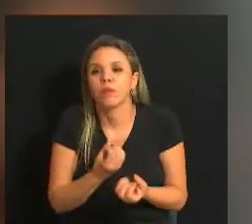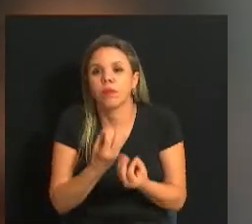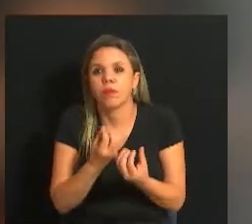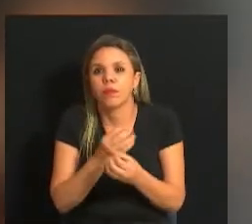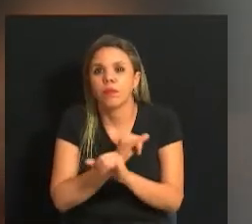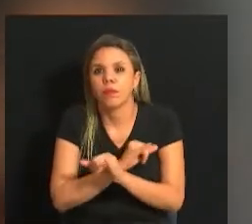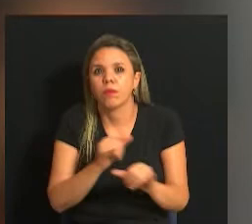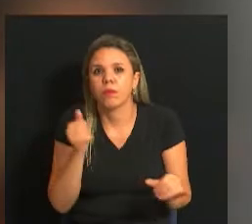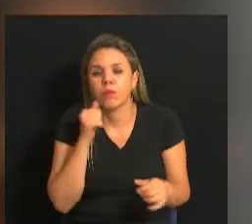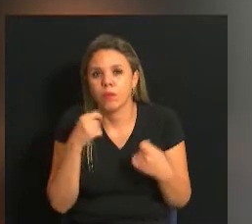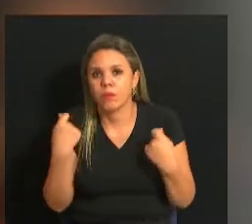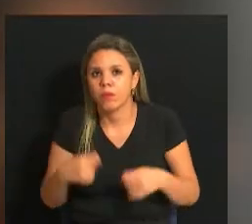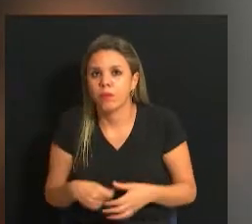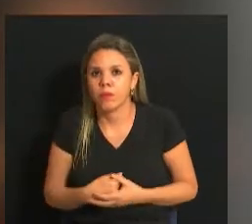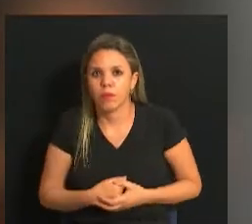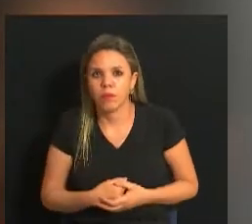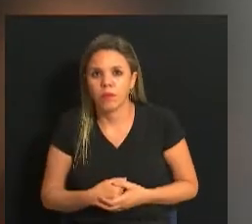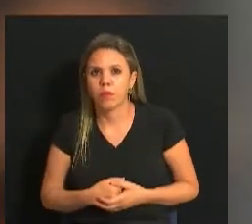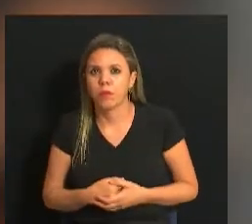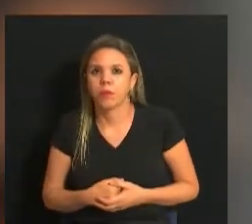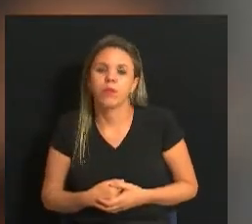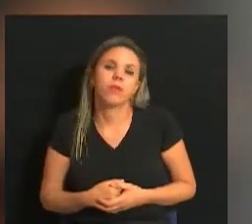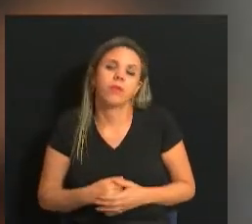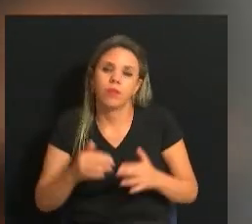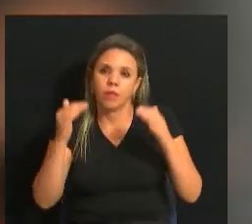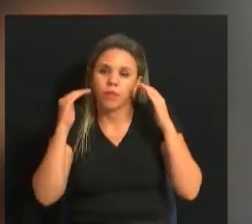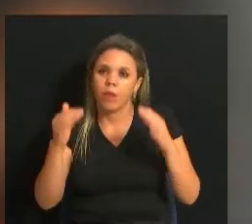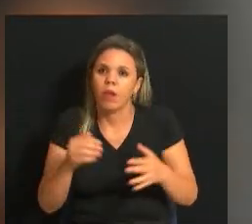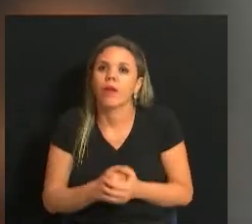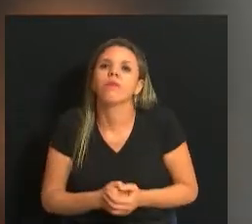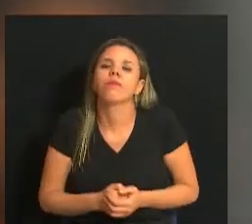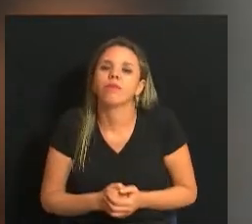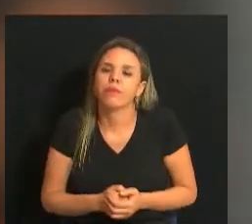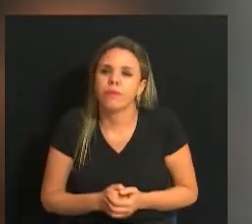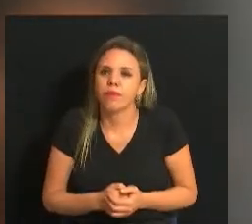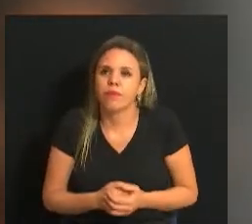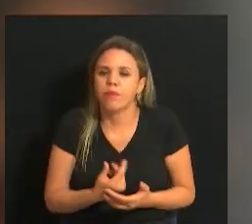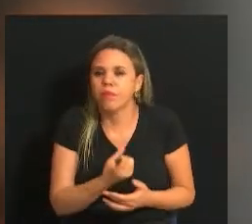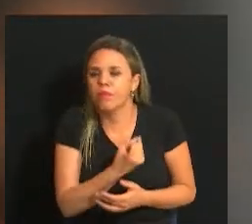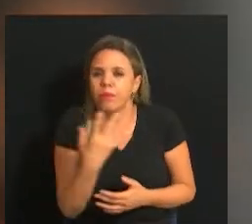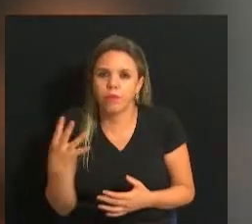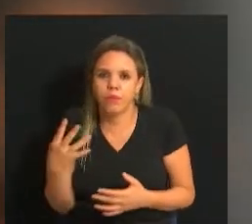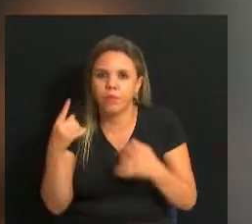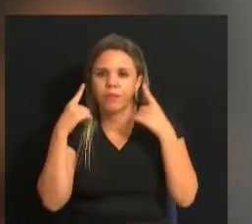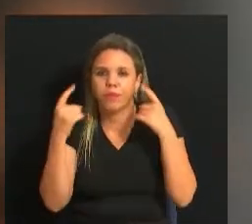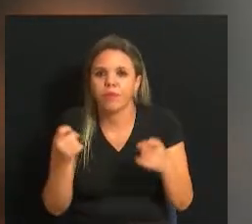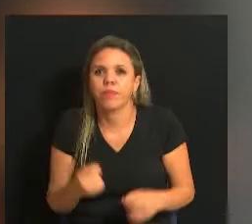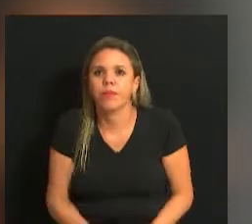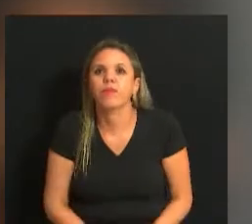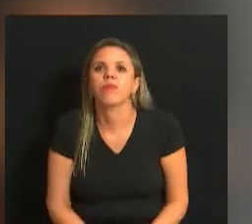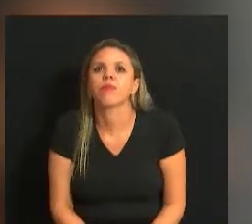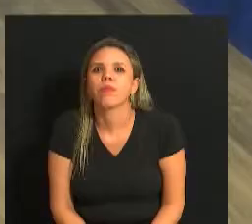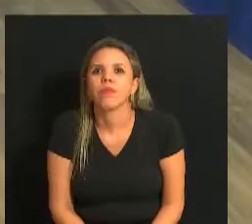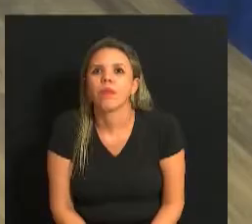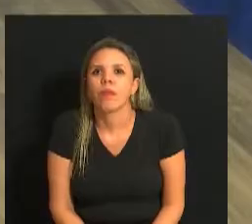mulheres precisam saber que muitas delas estão submetidas a esse ciclo de violência e muitas vezes não sabem disso.